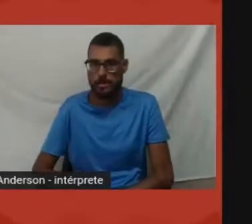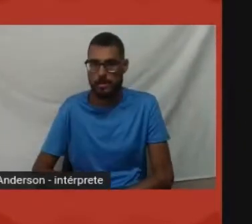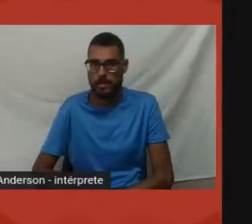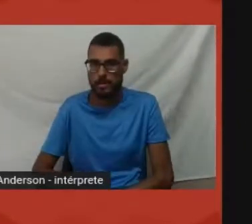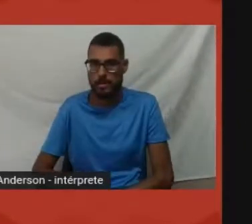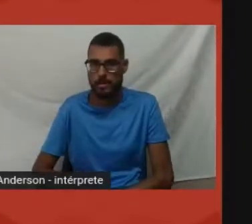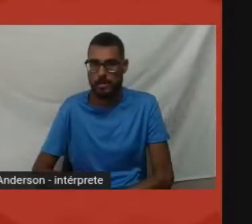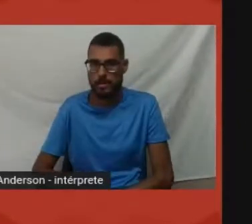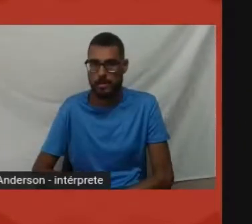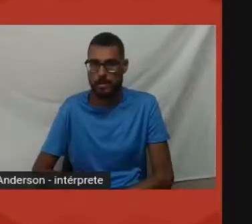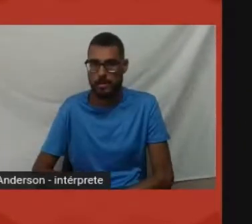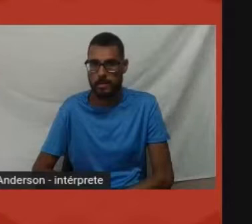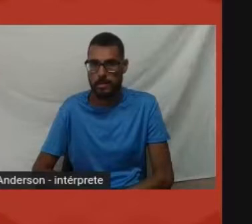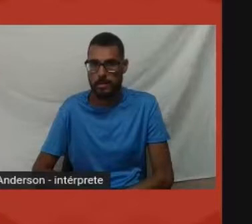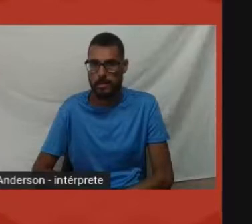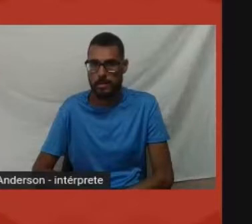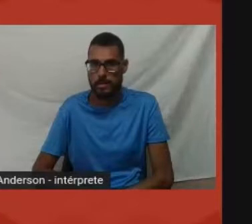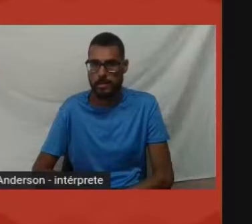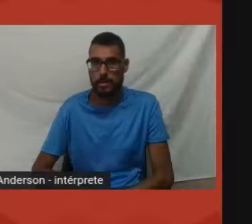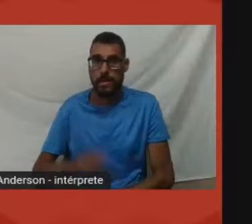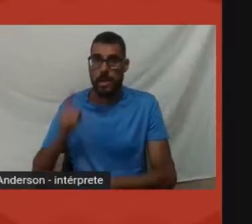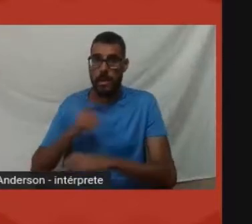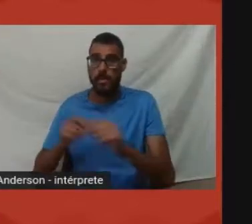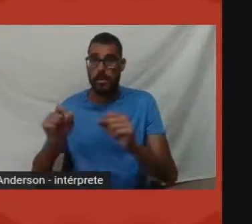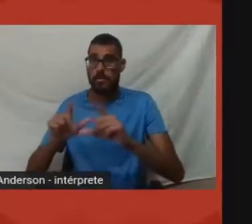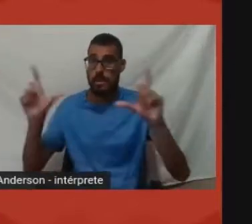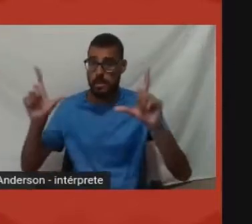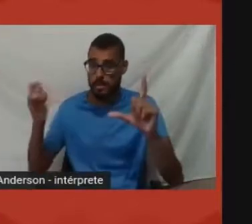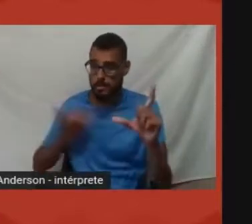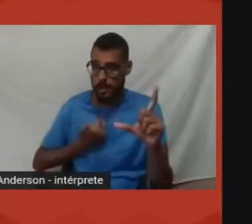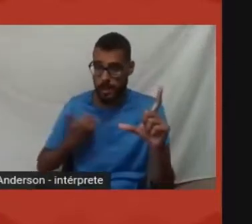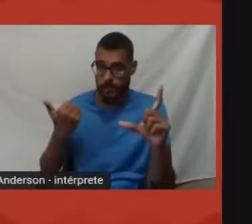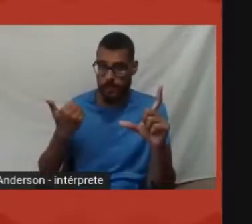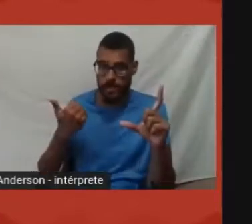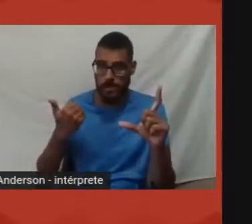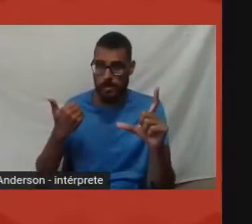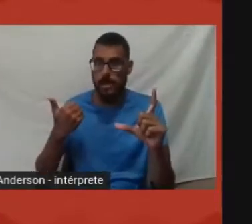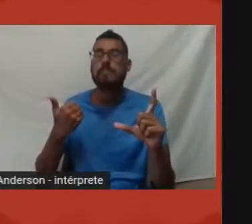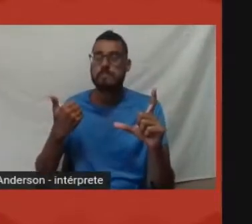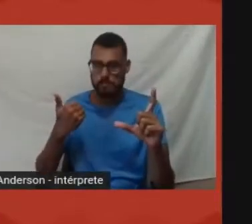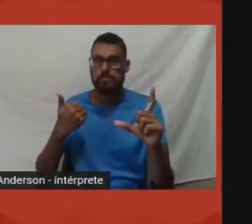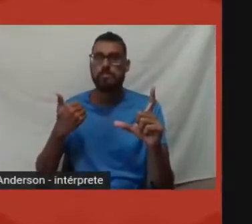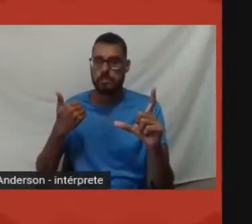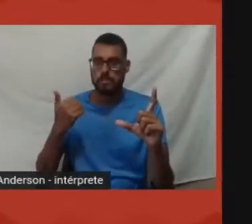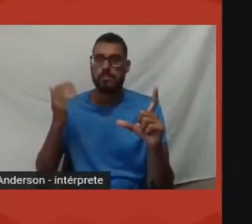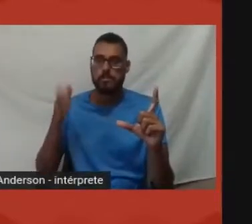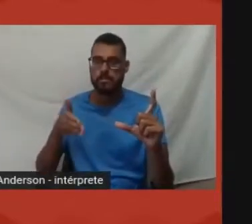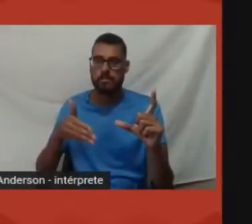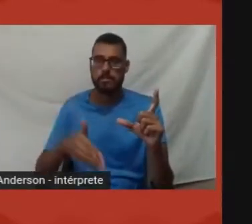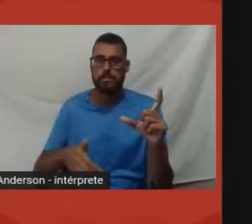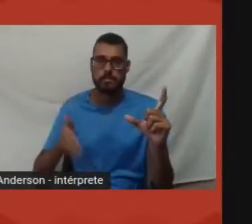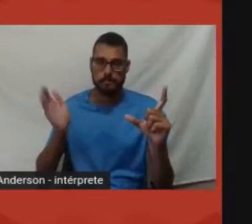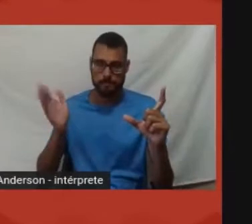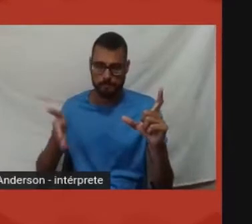Me avisem, pessoal, a hora que aparecer para vocês, por favor. Tá na tela.